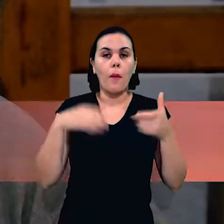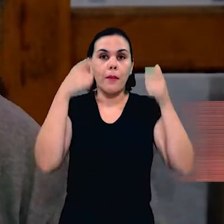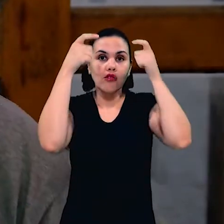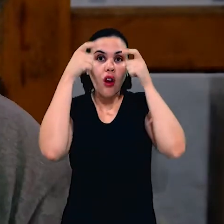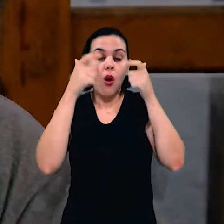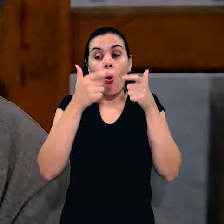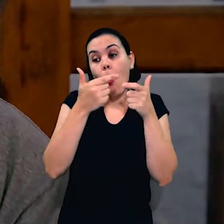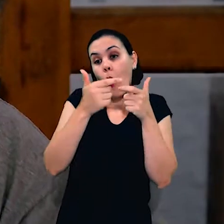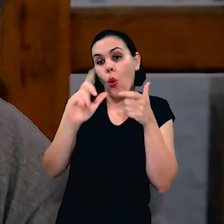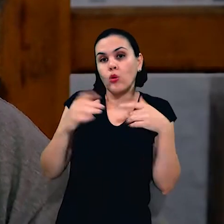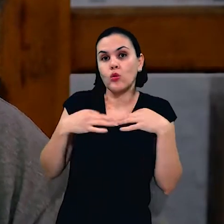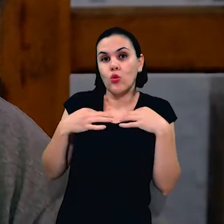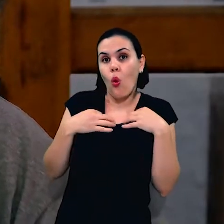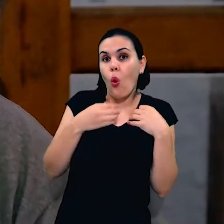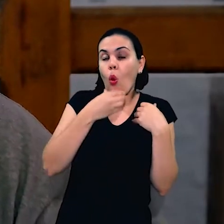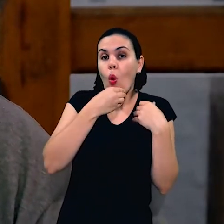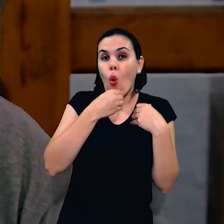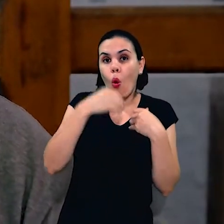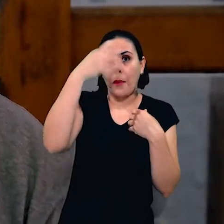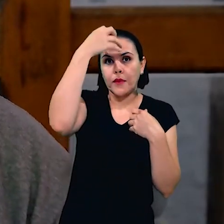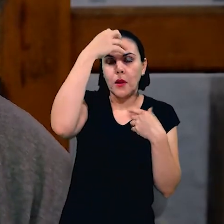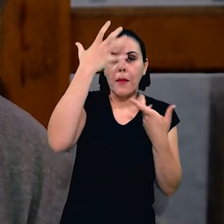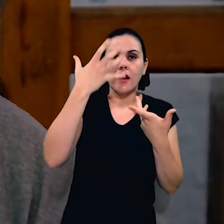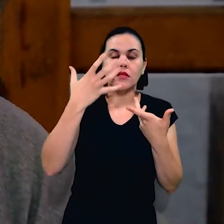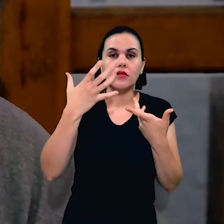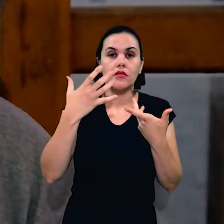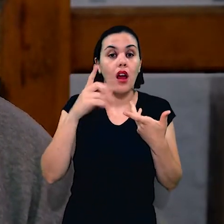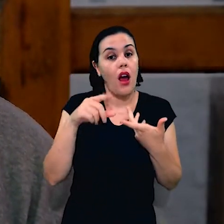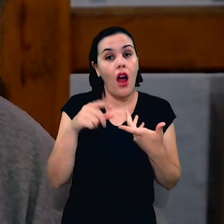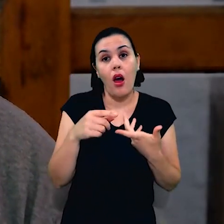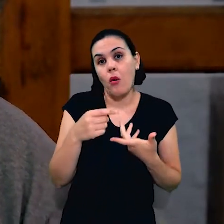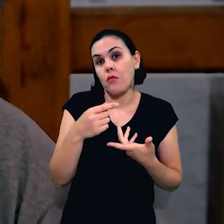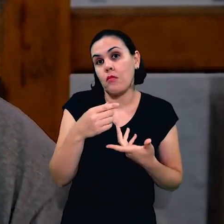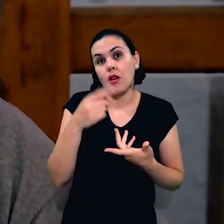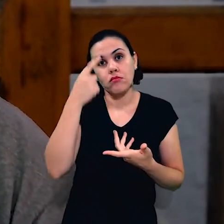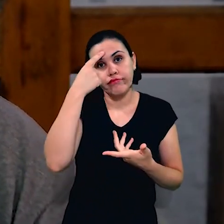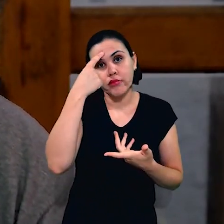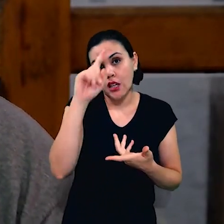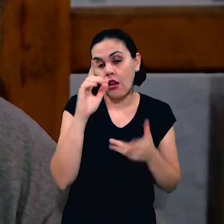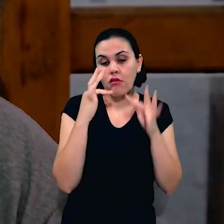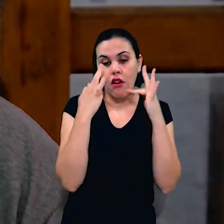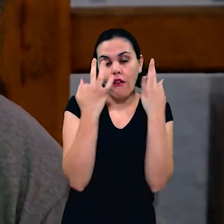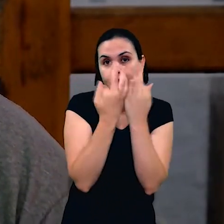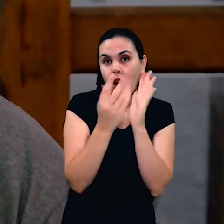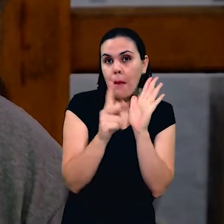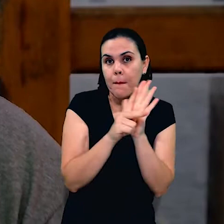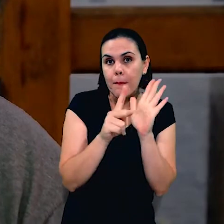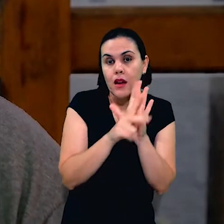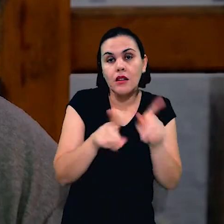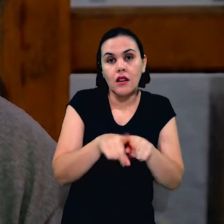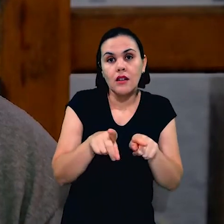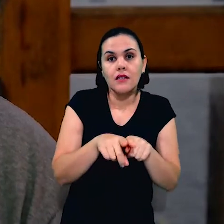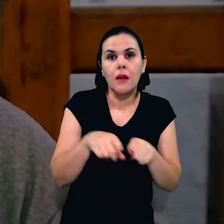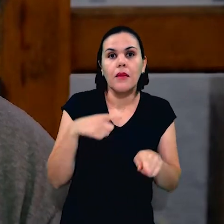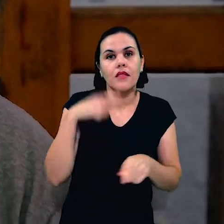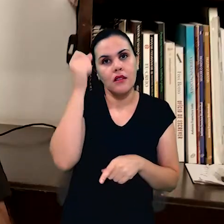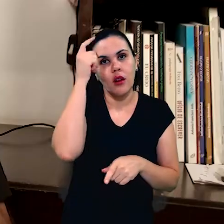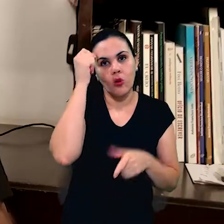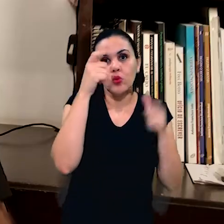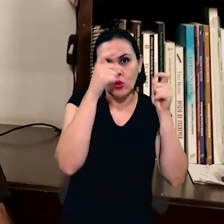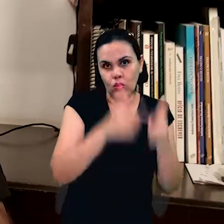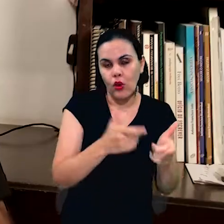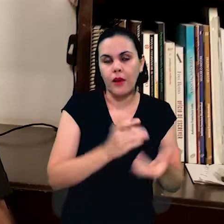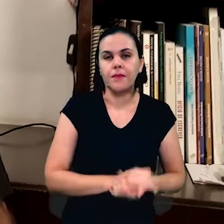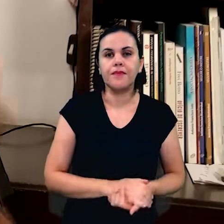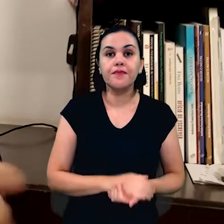reis, outros com roupa de imperador. É uma opção da família e também influenciada pela cultura local.